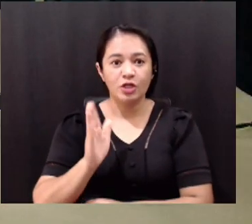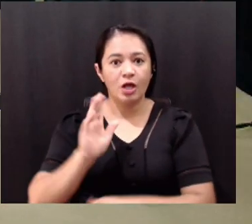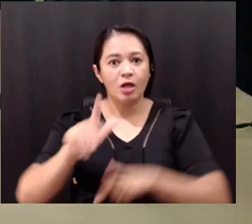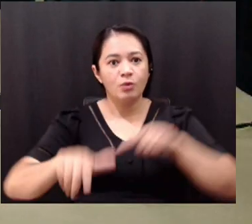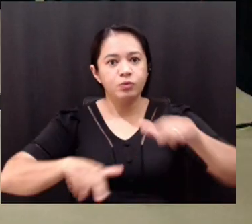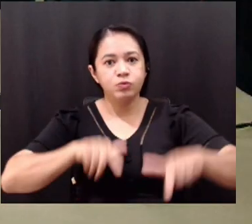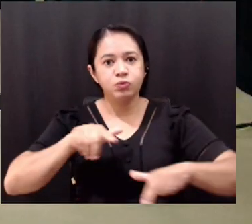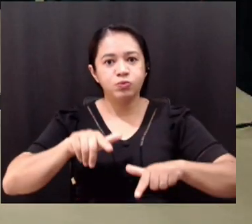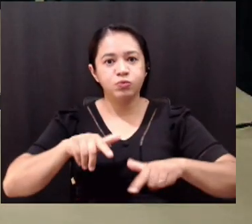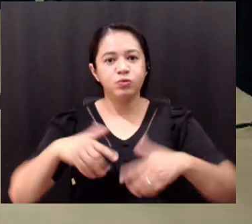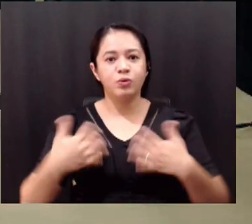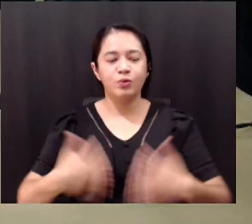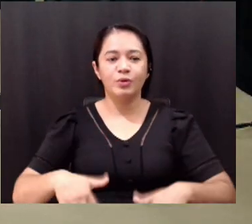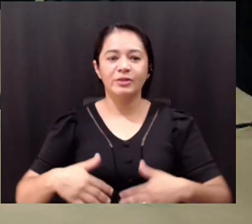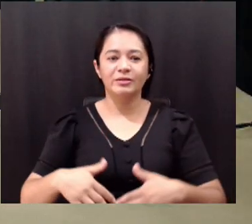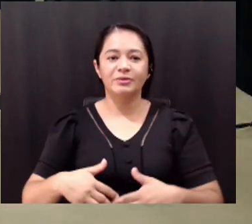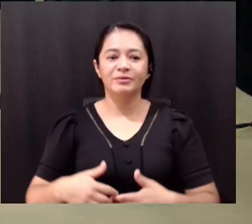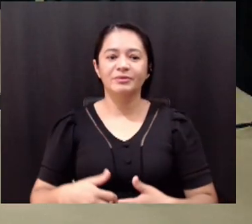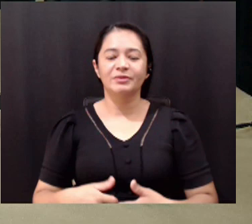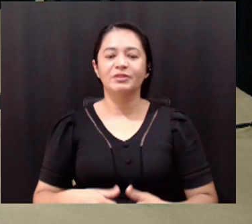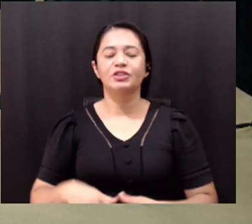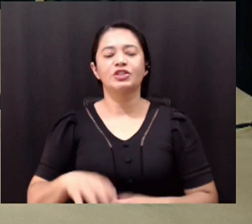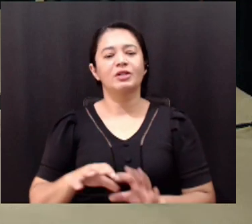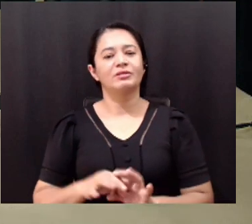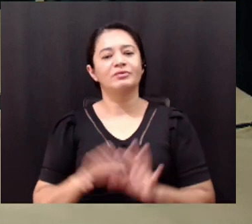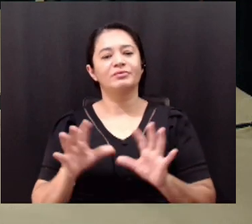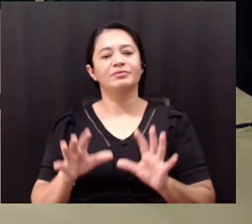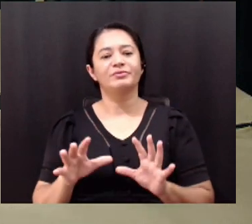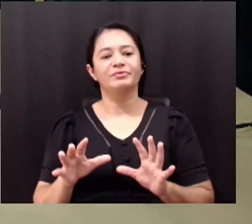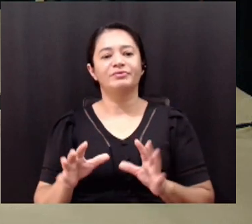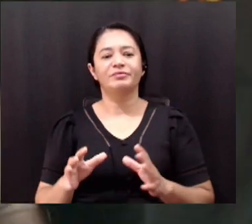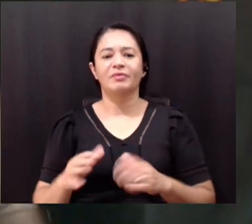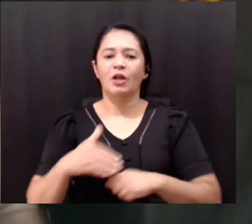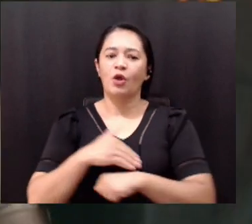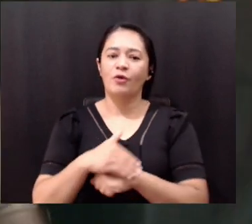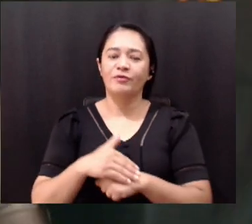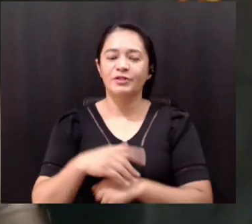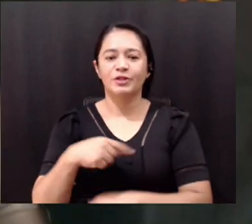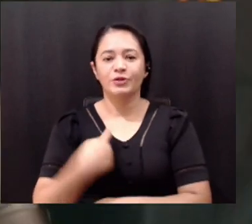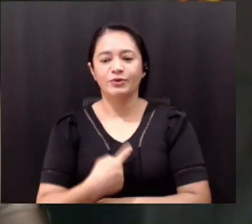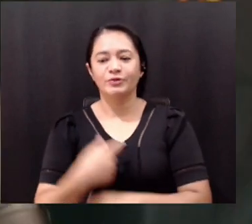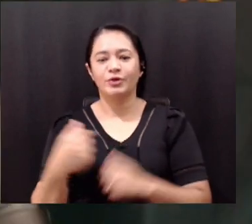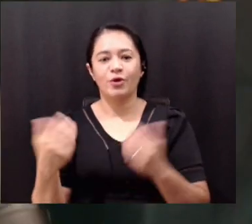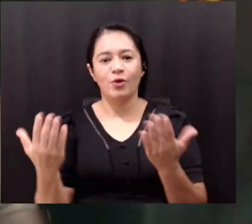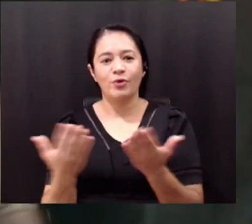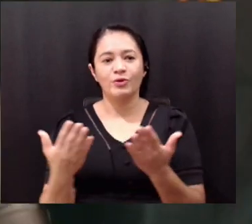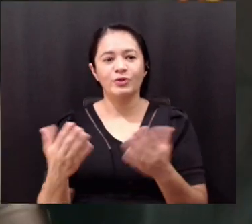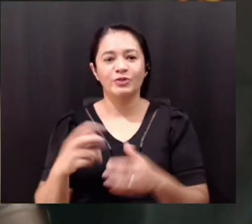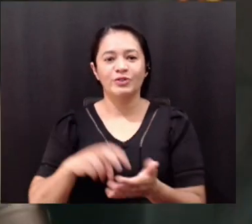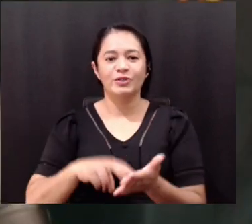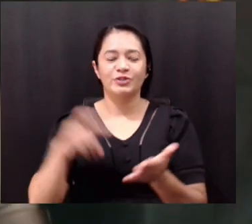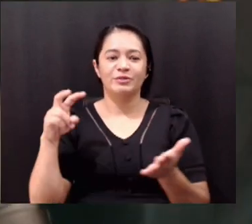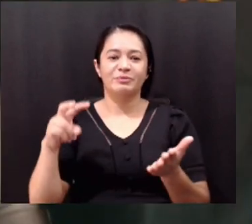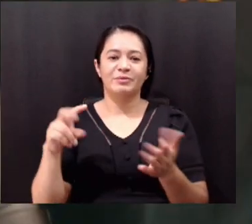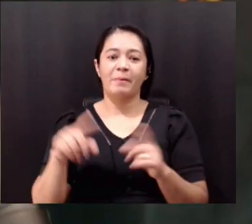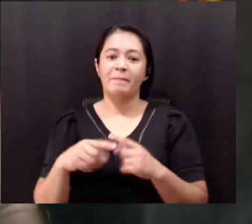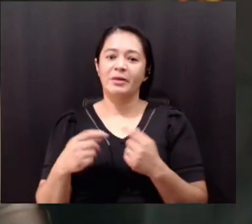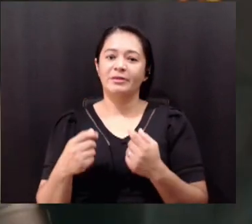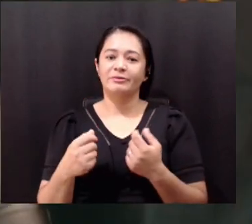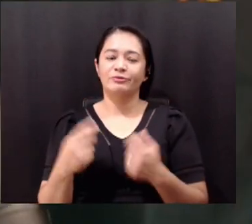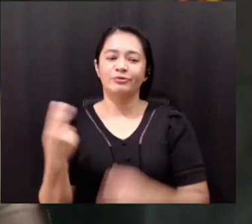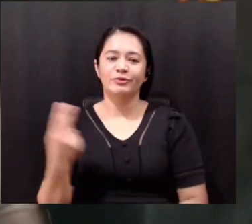Humanos e esteve disponível para conversar com a gente nesta manhã, mas não foi possível por conta